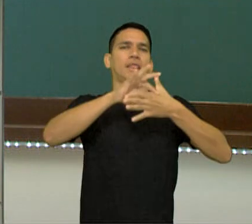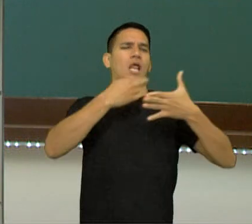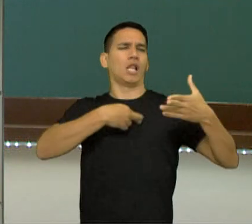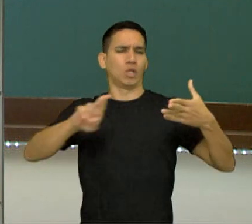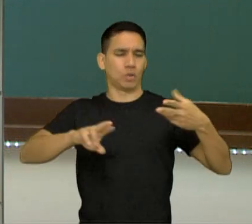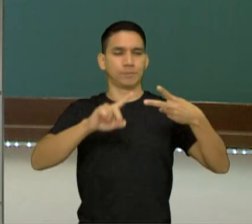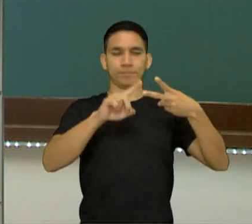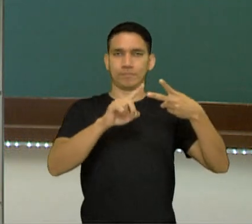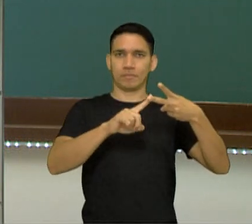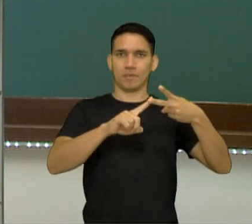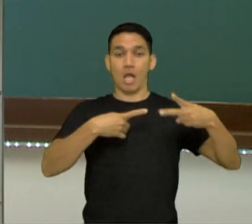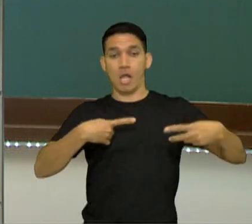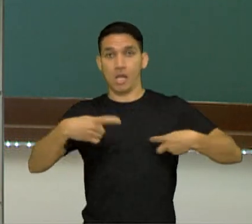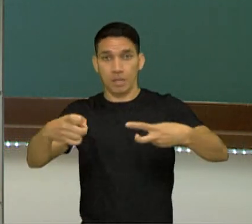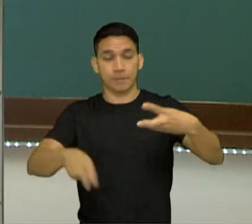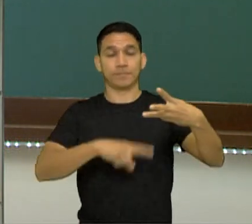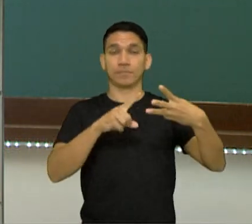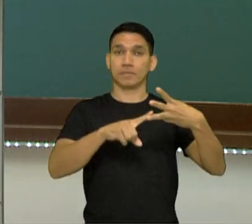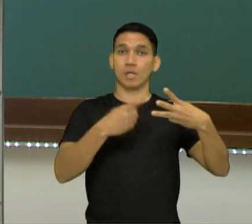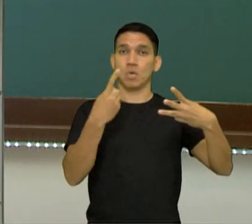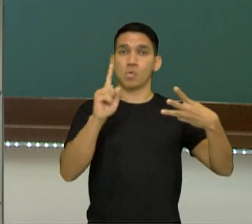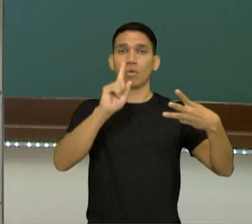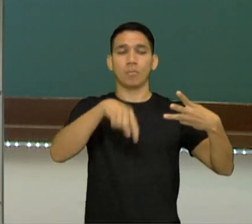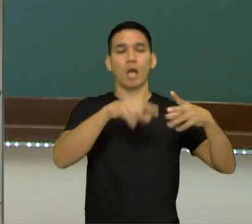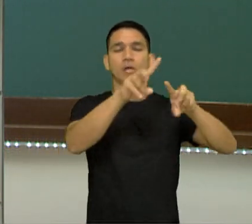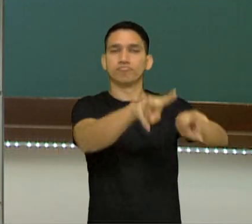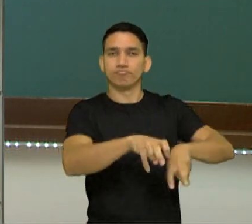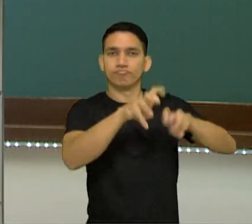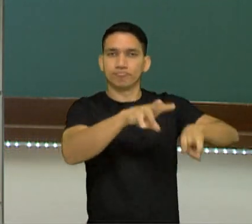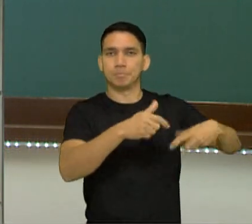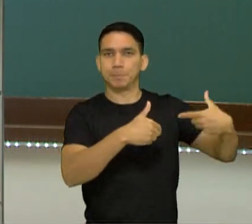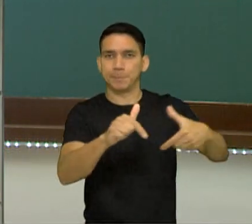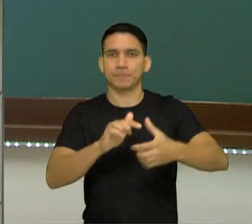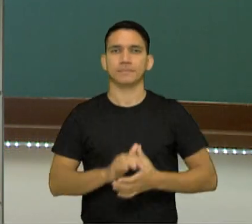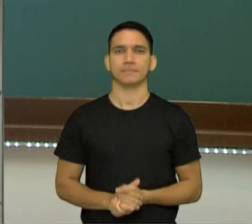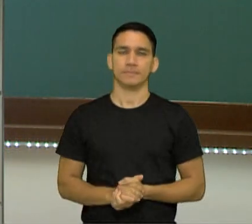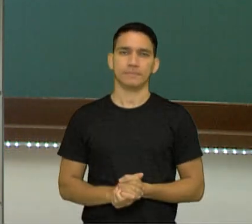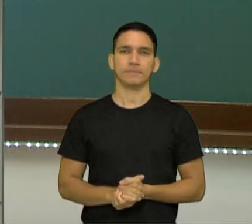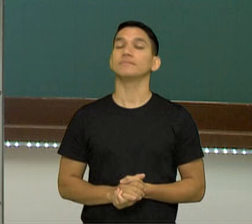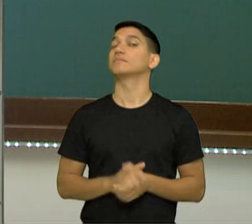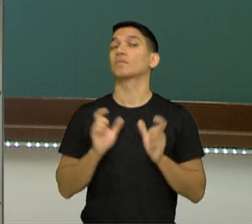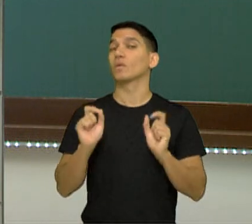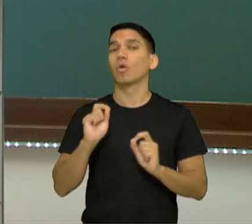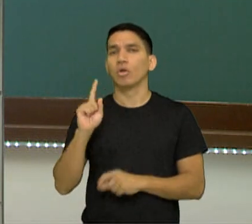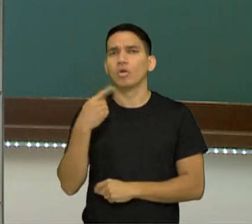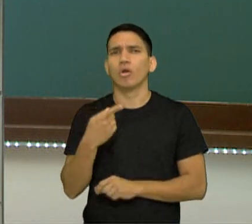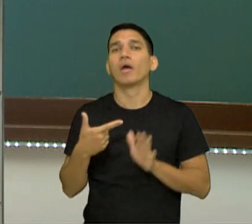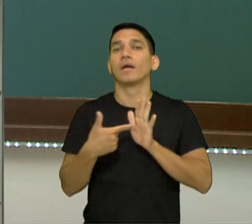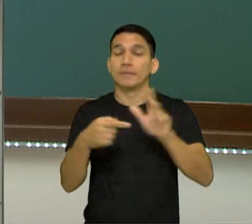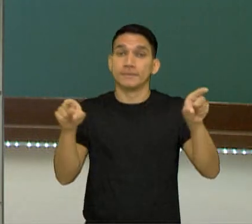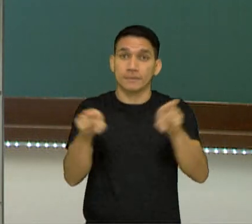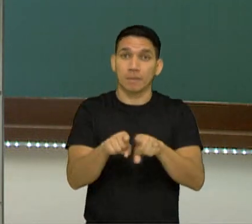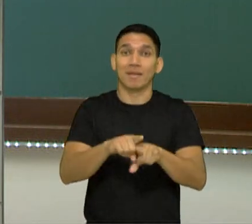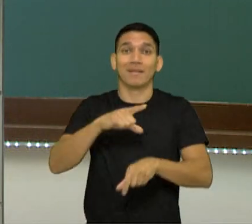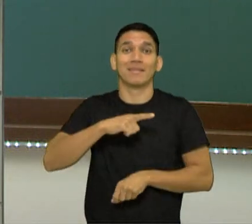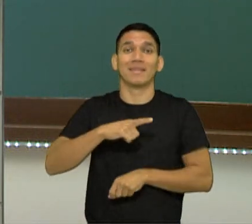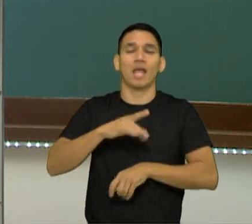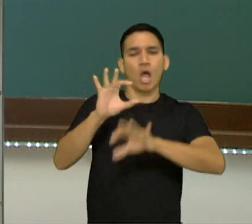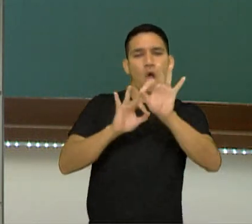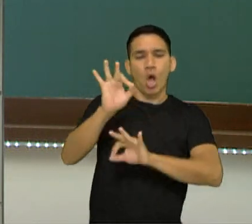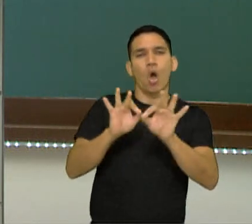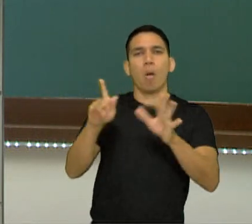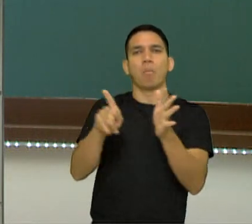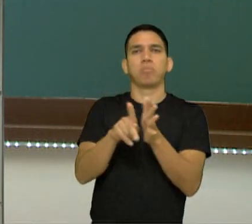os nobres e por fim os Camponeses Oi e a gente vai ter aqui o sistema de vassalagem